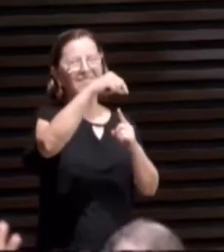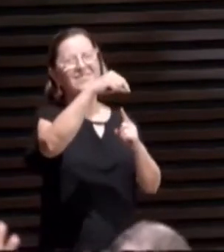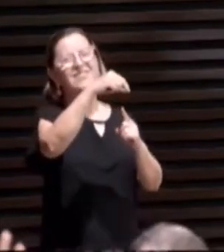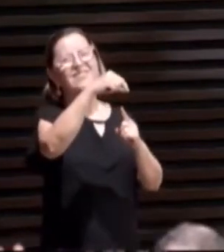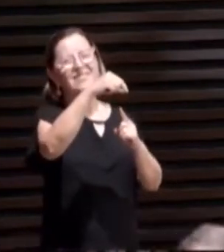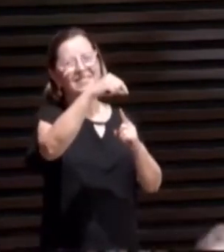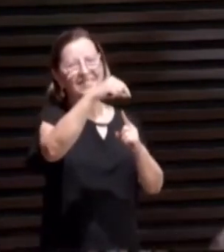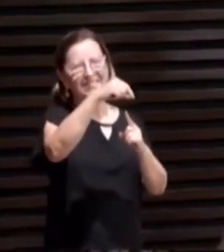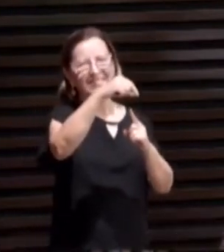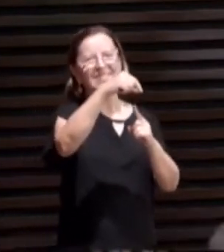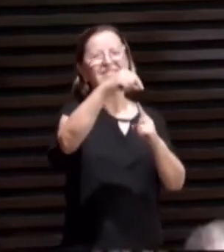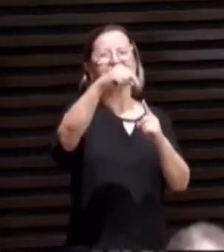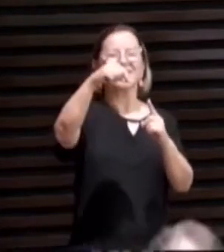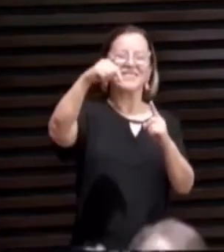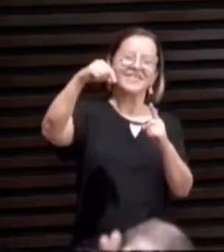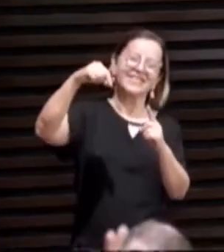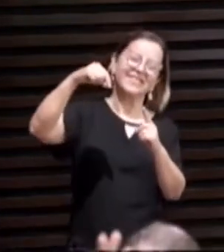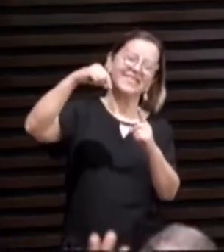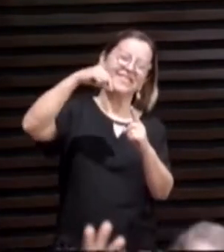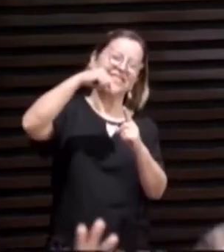Santo,